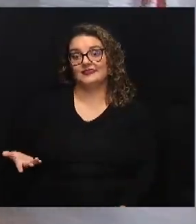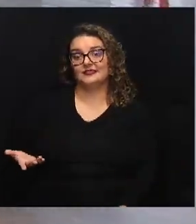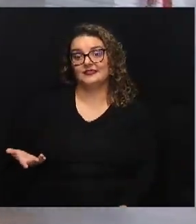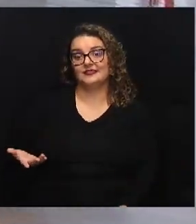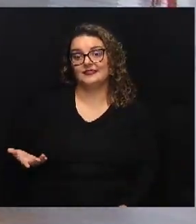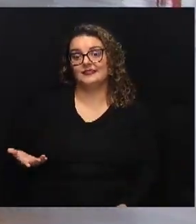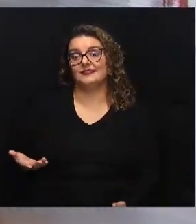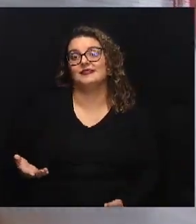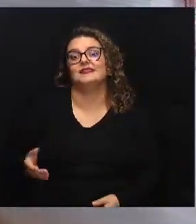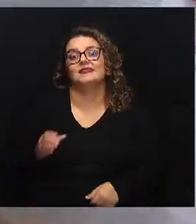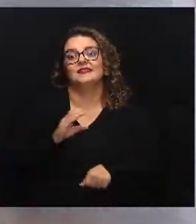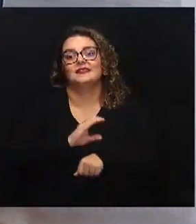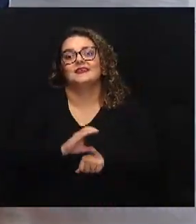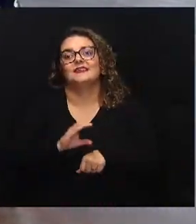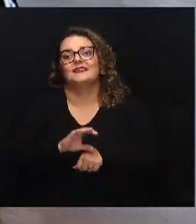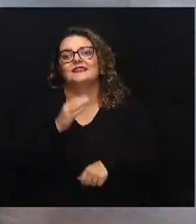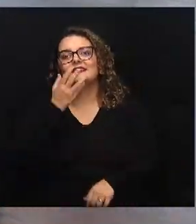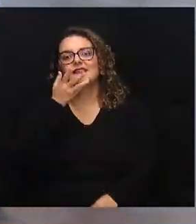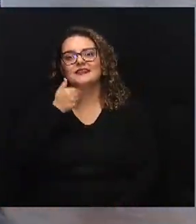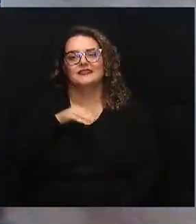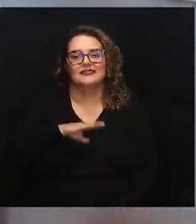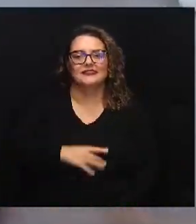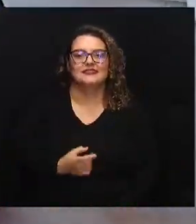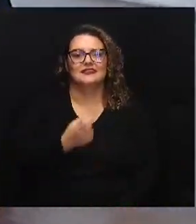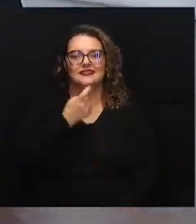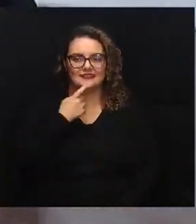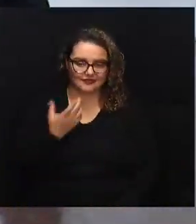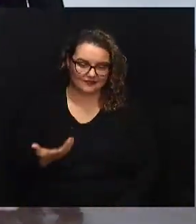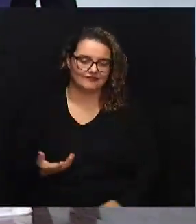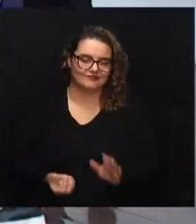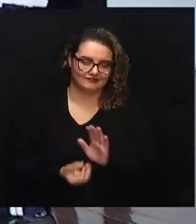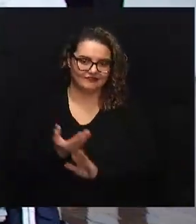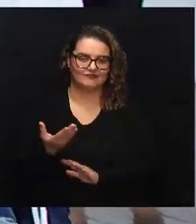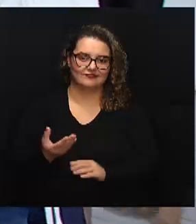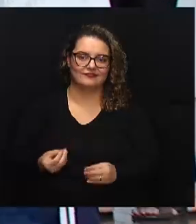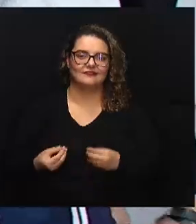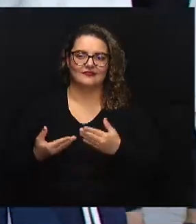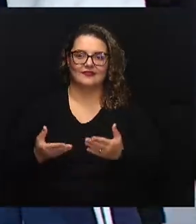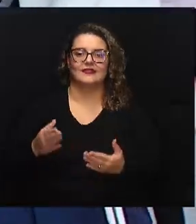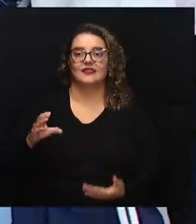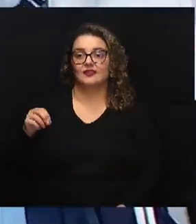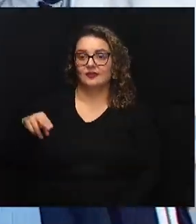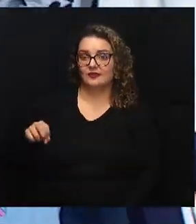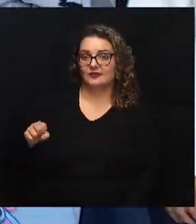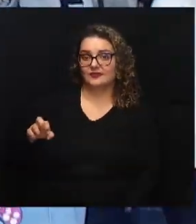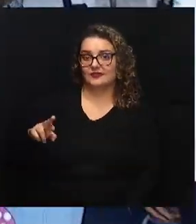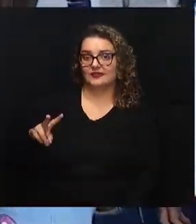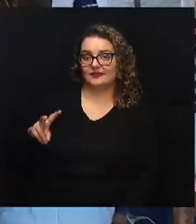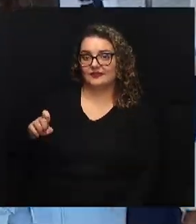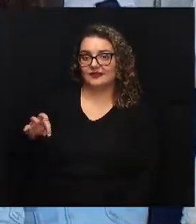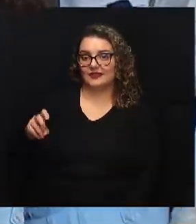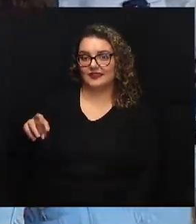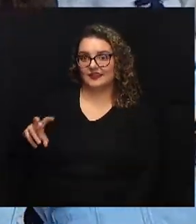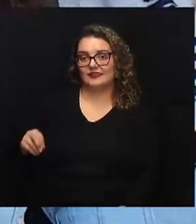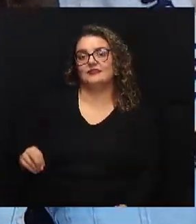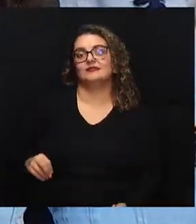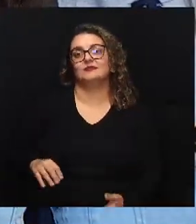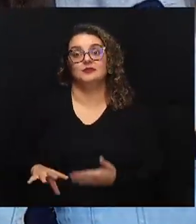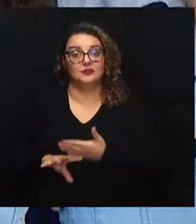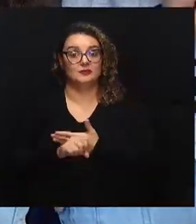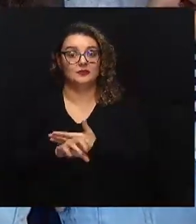cursos infantis da cidade de Campinas e levei para os conservatórios, levei para os